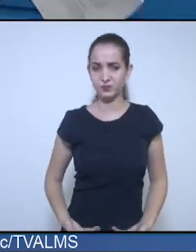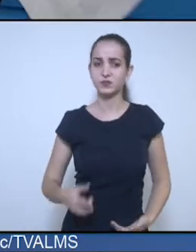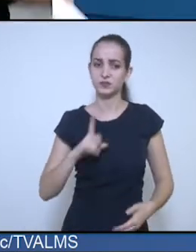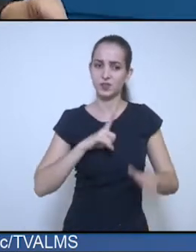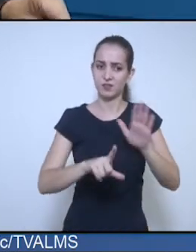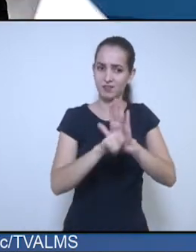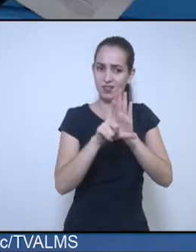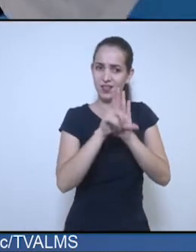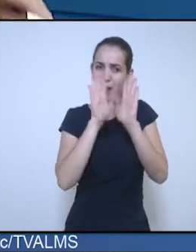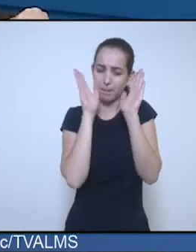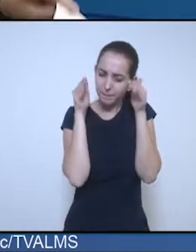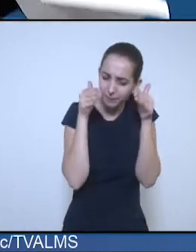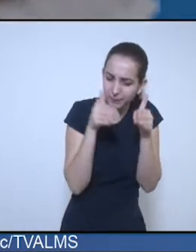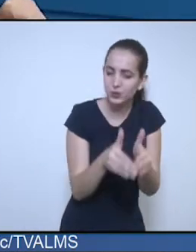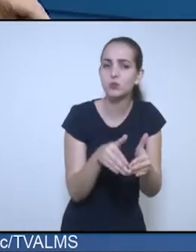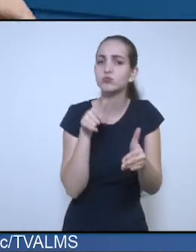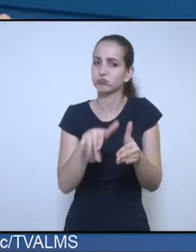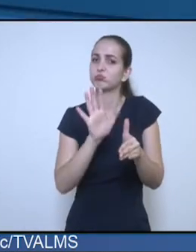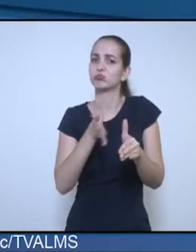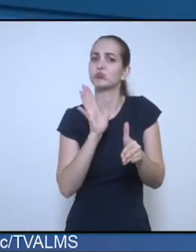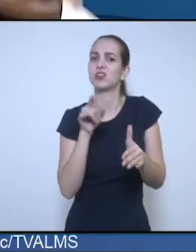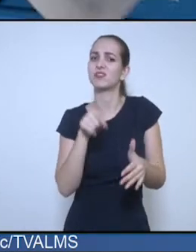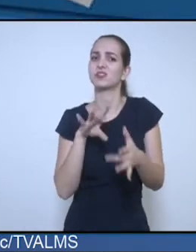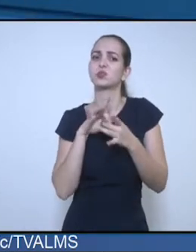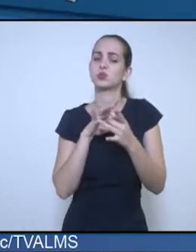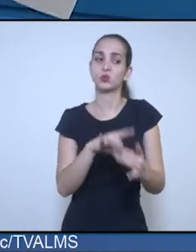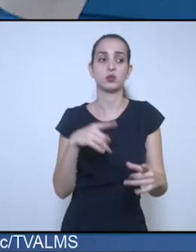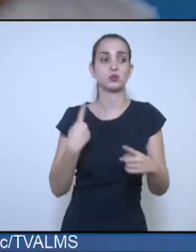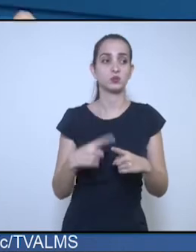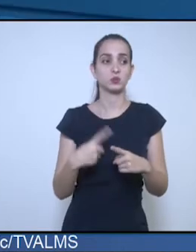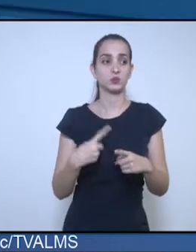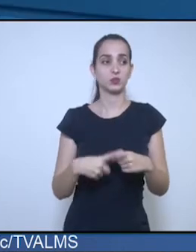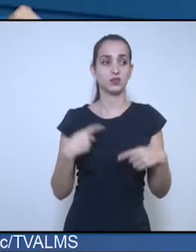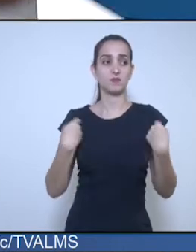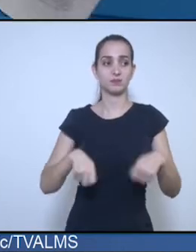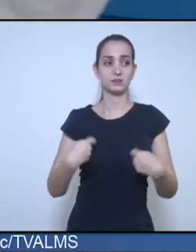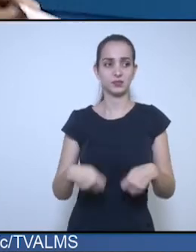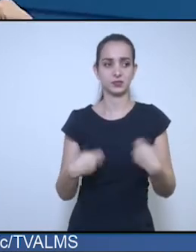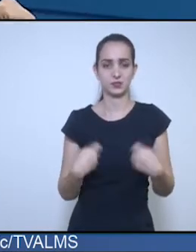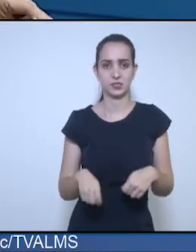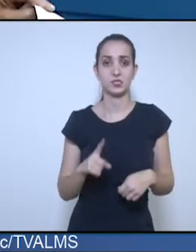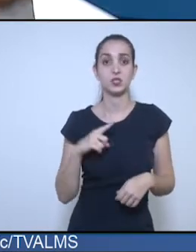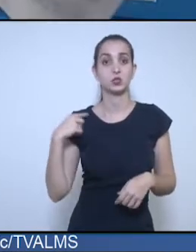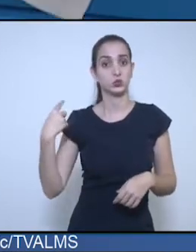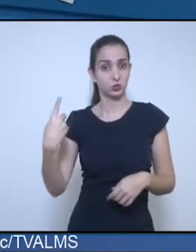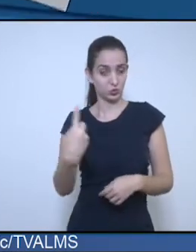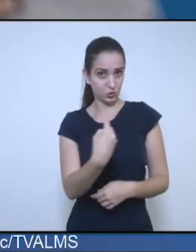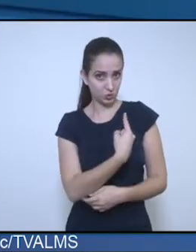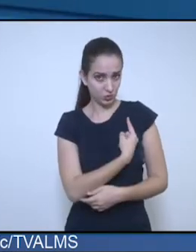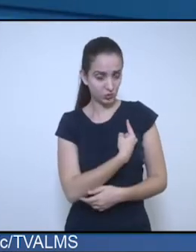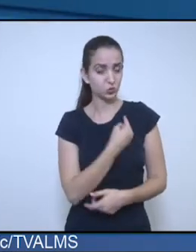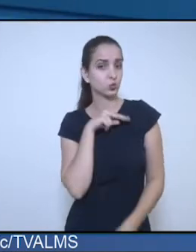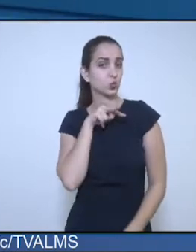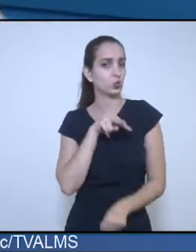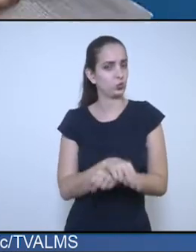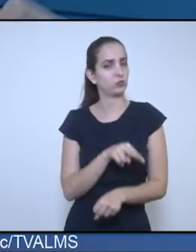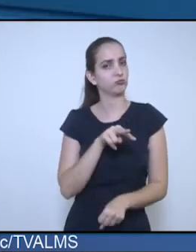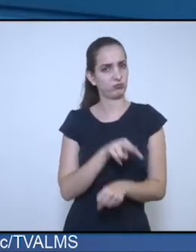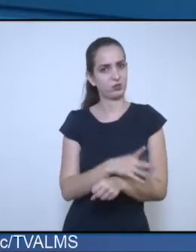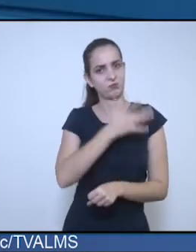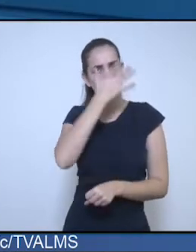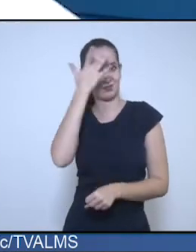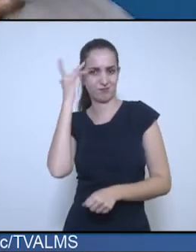lei específica a respeito dessa situação, porque é necessário que nós cuidemos